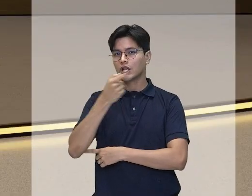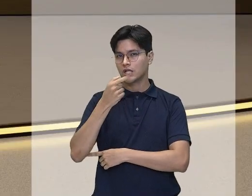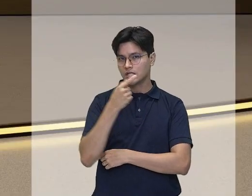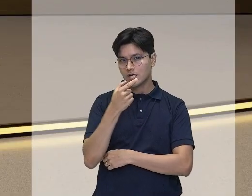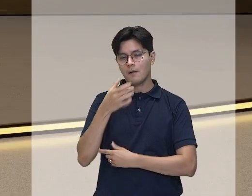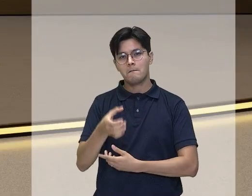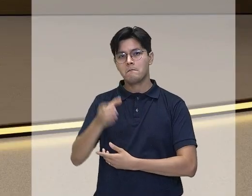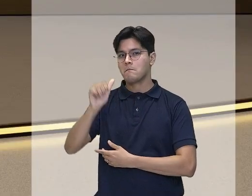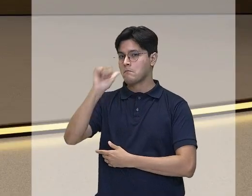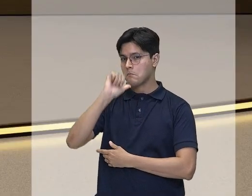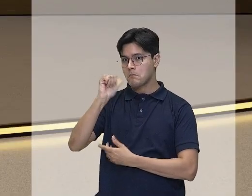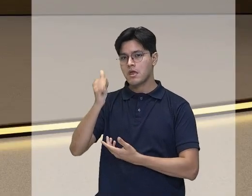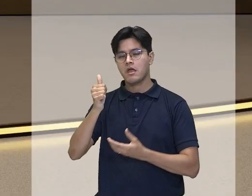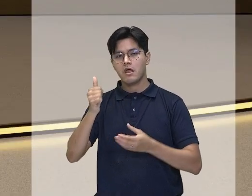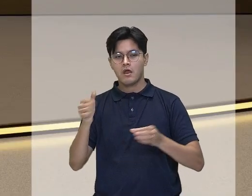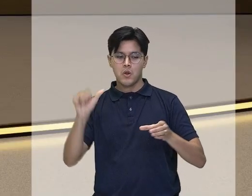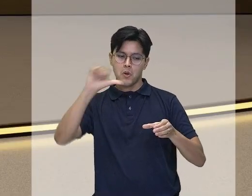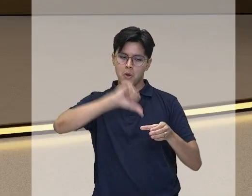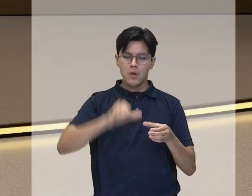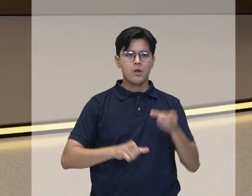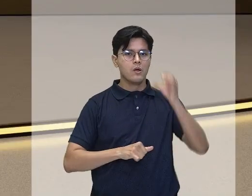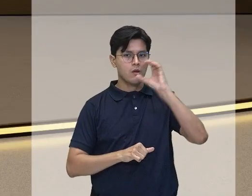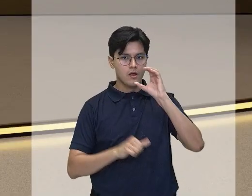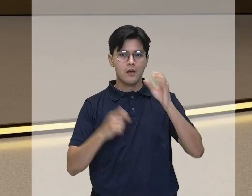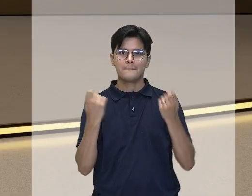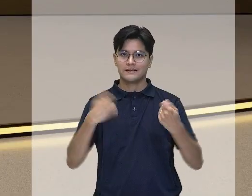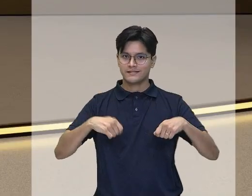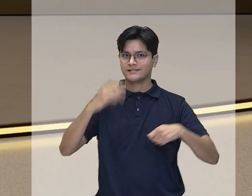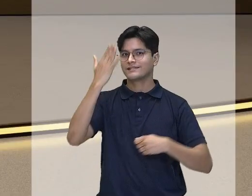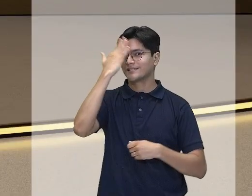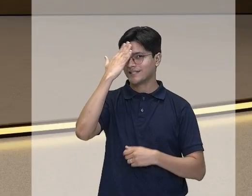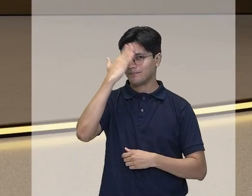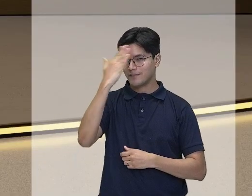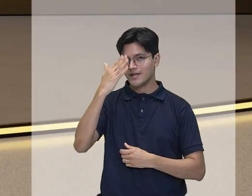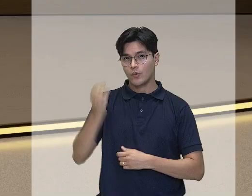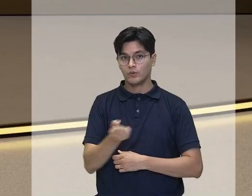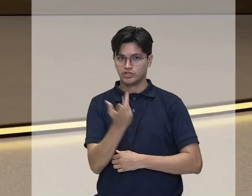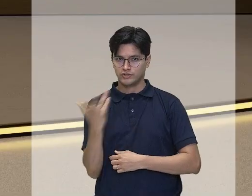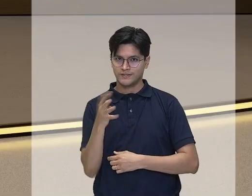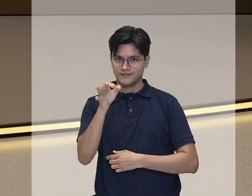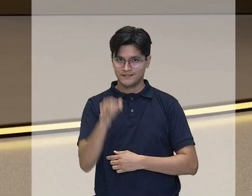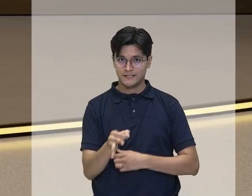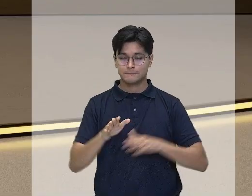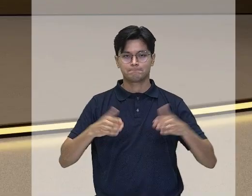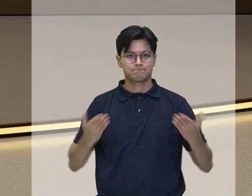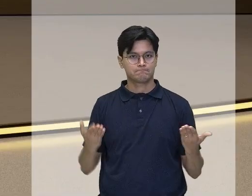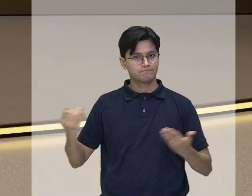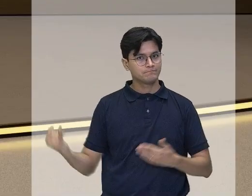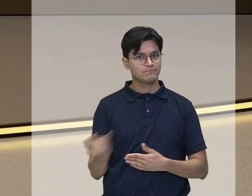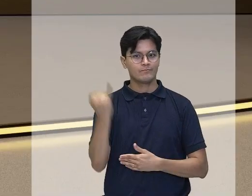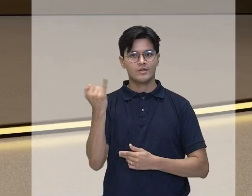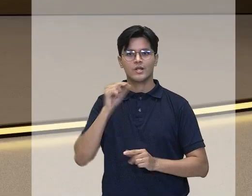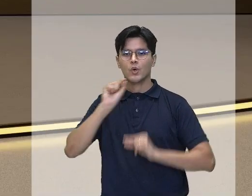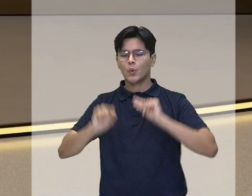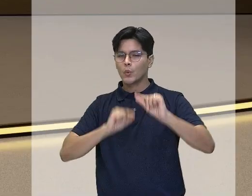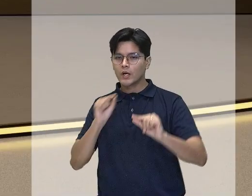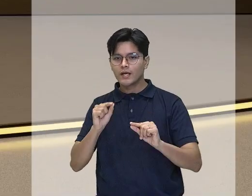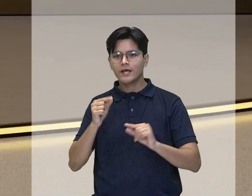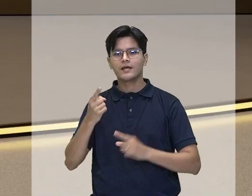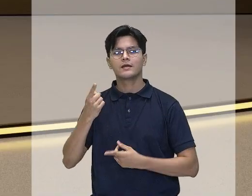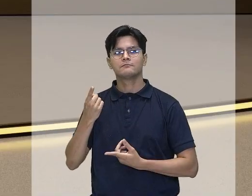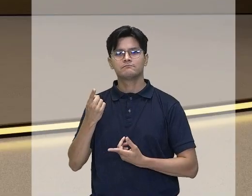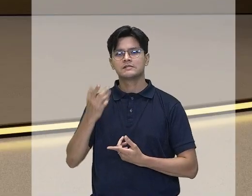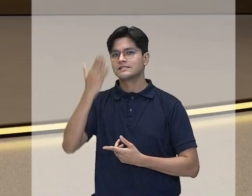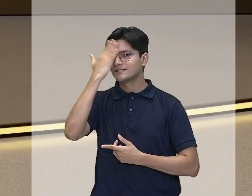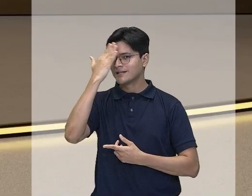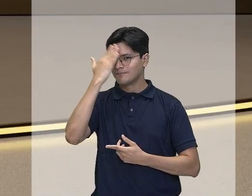ali proveniente da planta, ele é um medicamento. Necessário que tenha uma dosagem correta, né? Então é importante ali a gente observar e se atentar